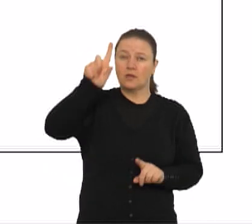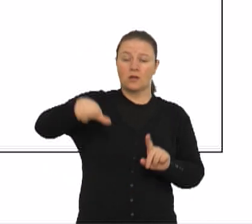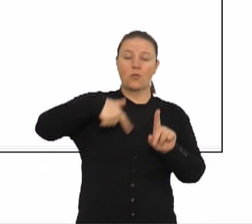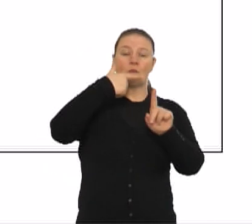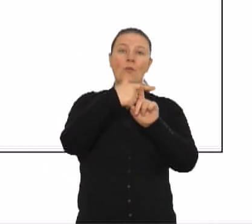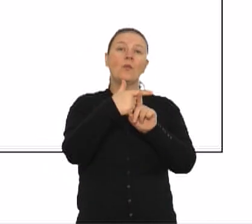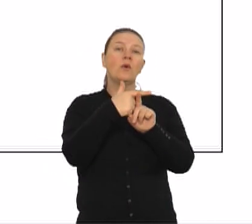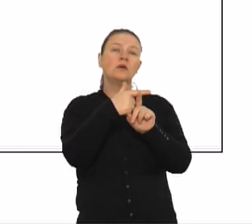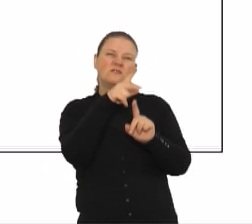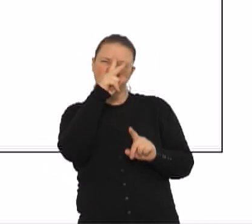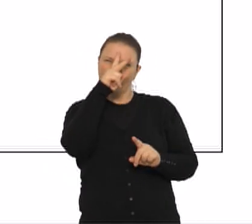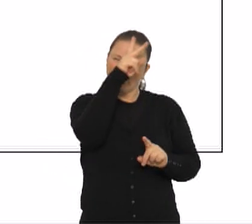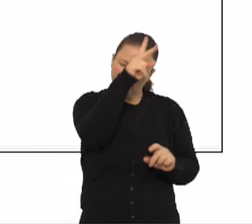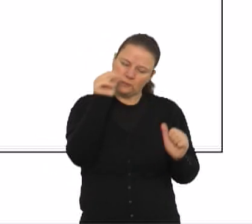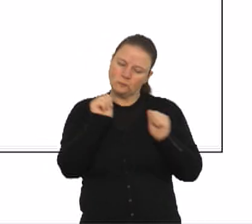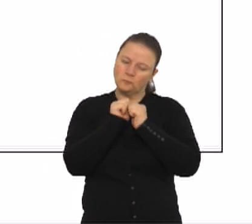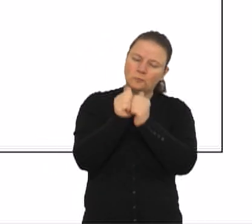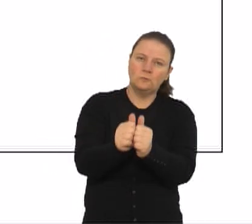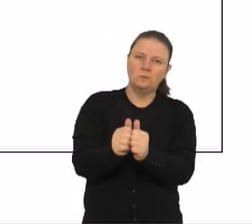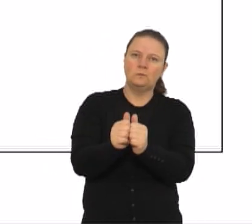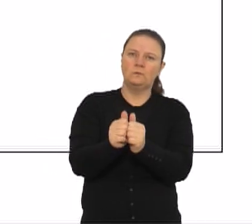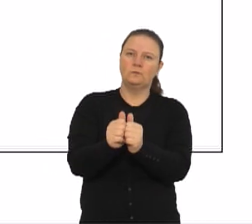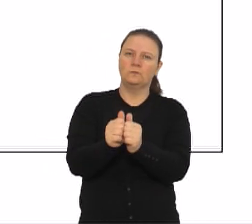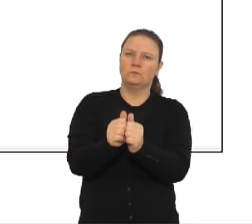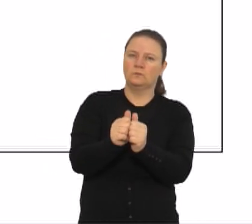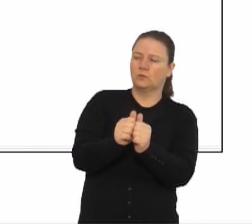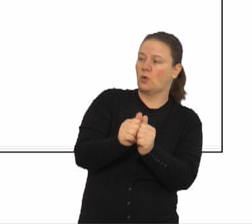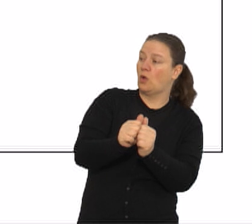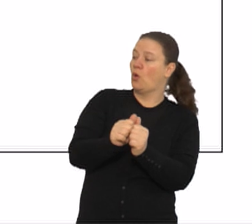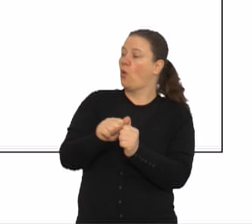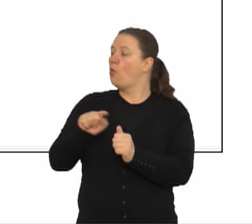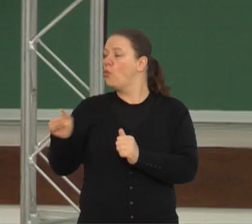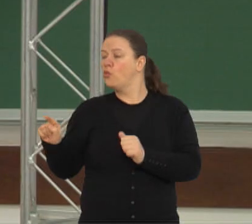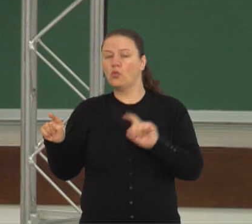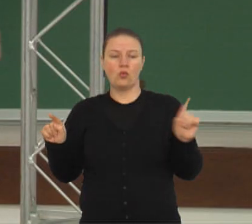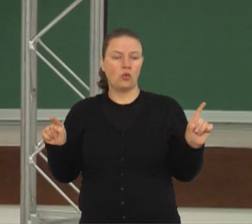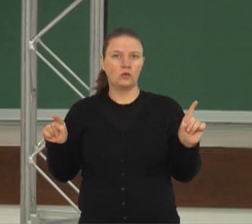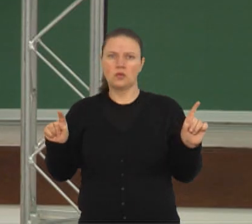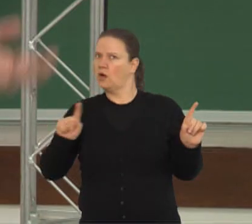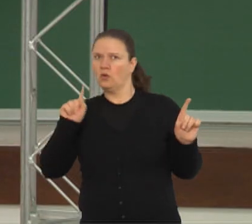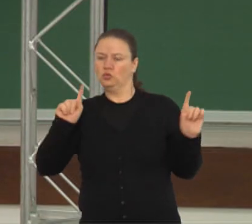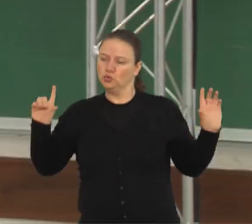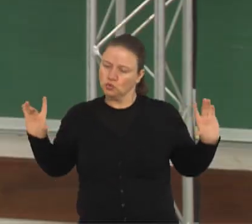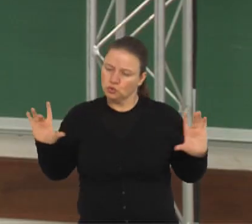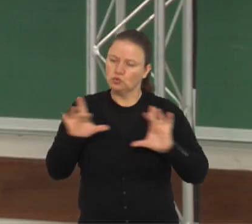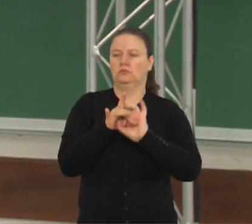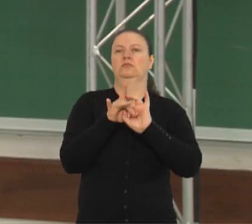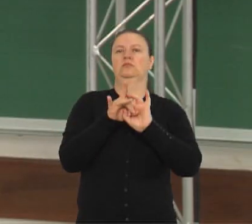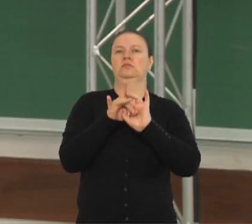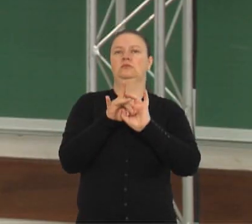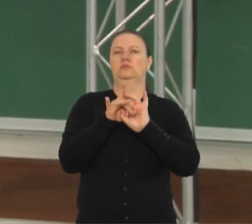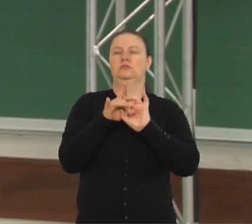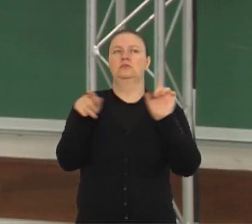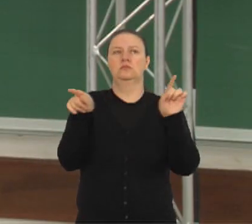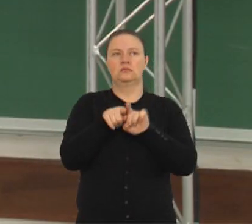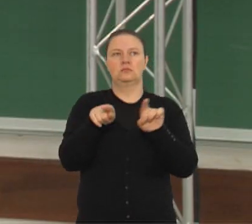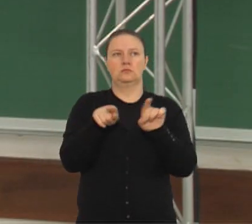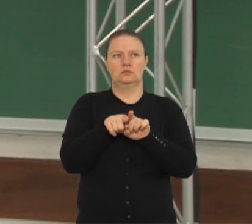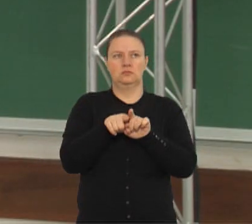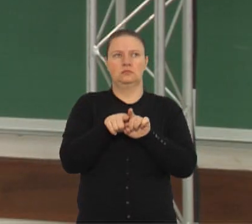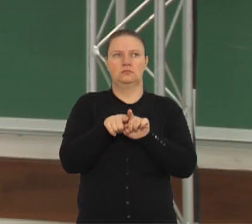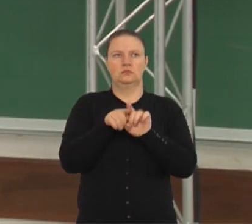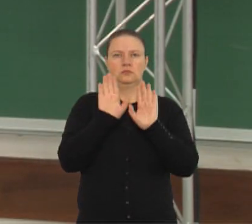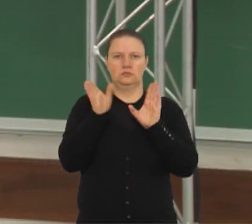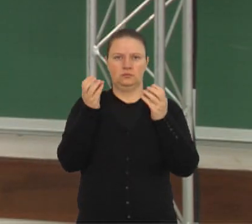meio, nem um extremo e nem o outro. E aí a eudaimonia, que é a felicidade, que já falamos um pouco